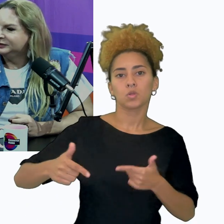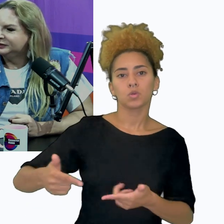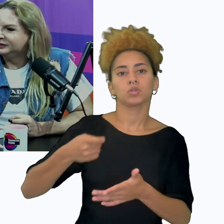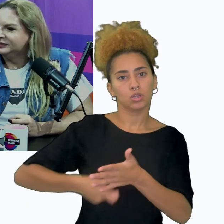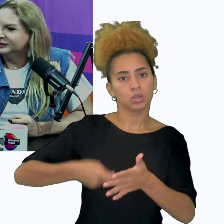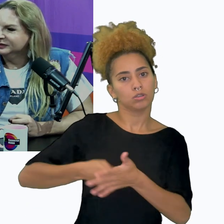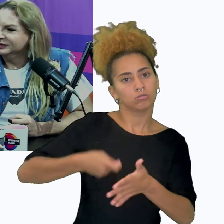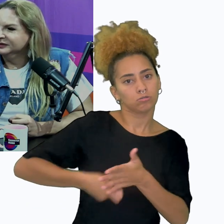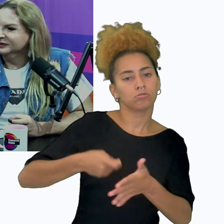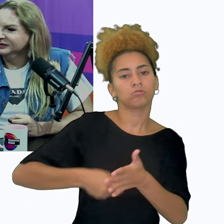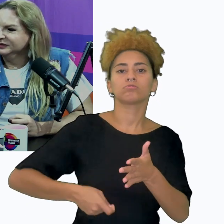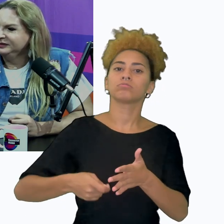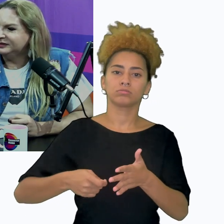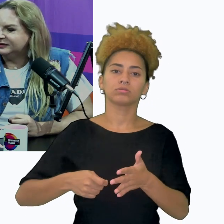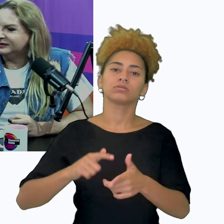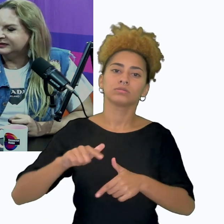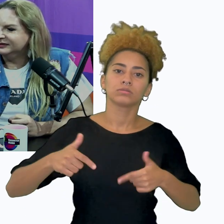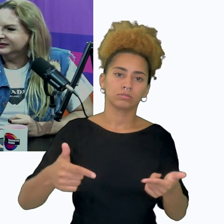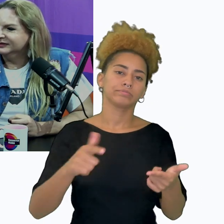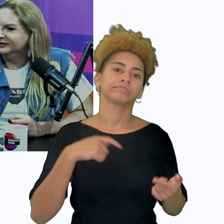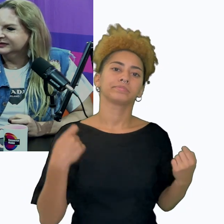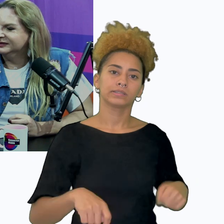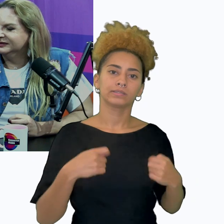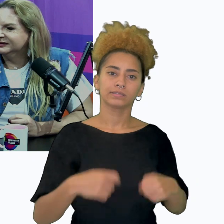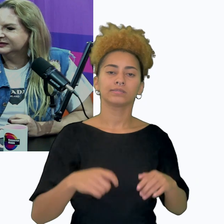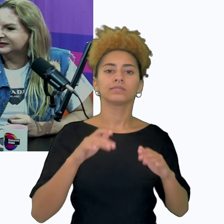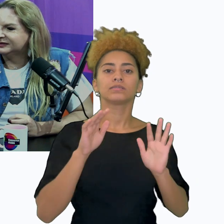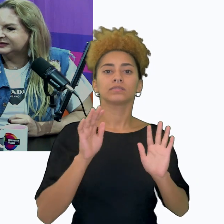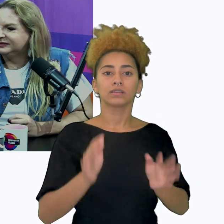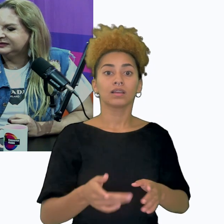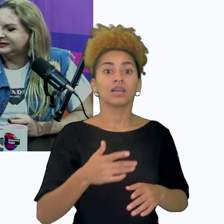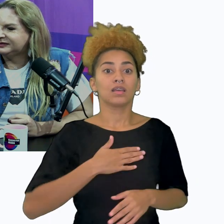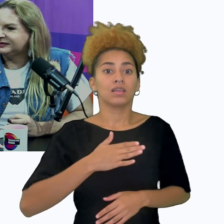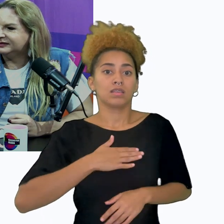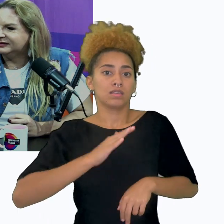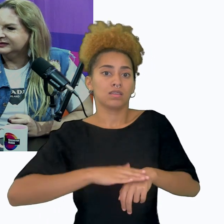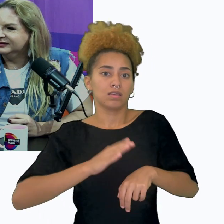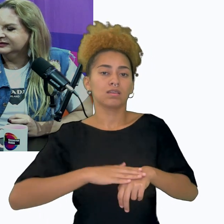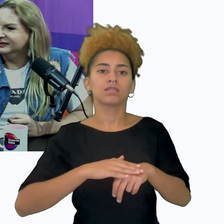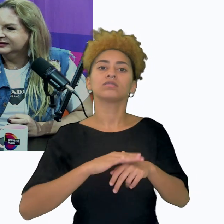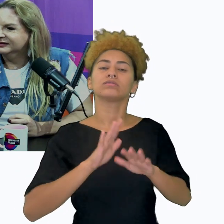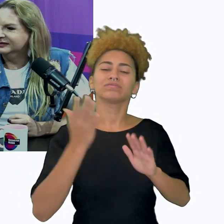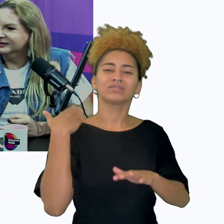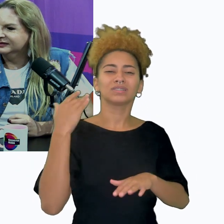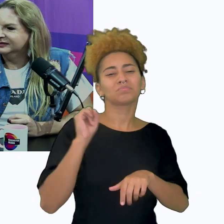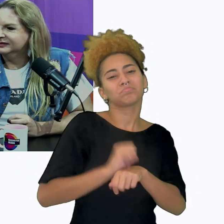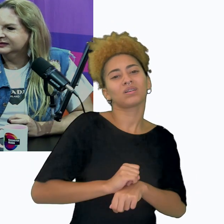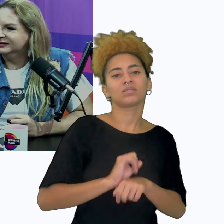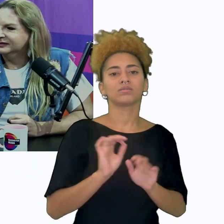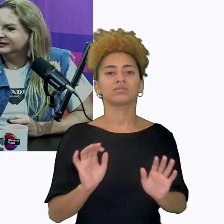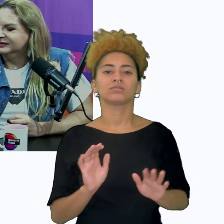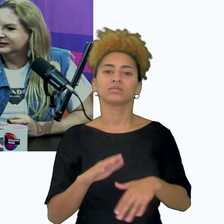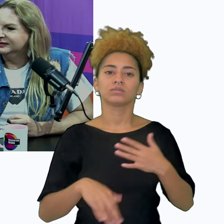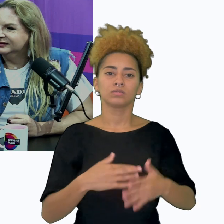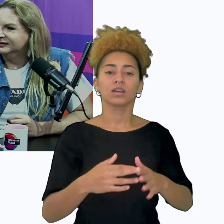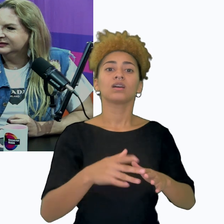é luta, meu sobrenome, né? É trabalho. Então, assim, aí a gente precisa. Eu tive muita coisa que eu fiz. Tô parada,